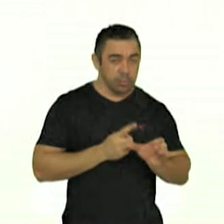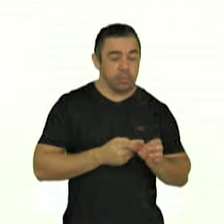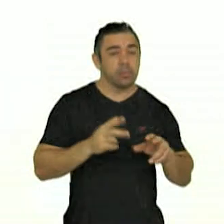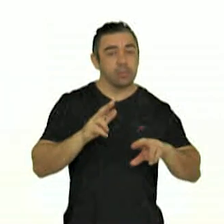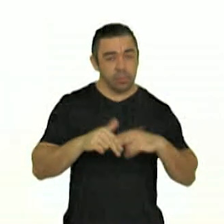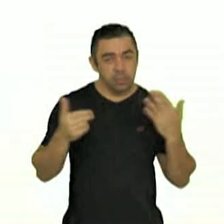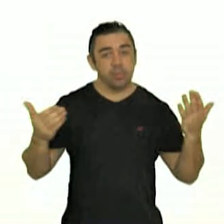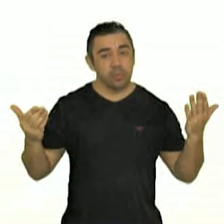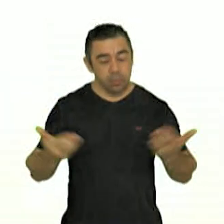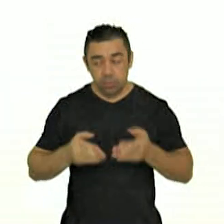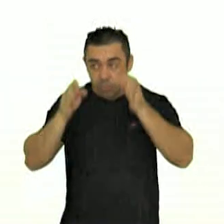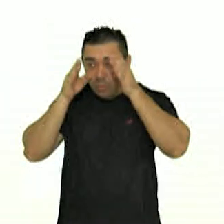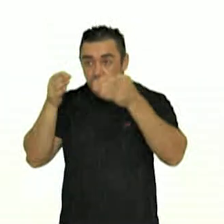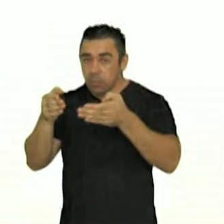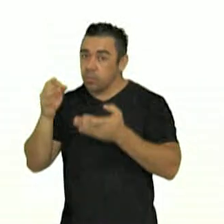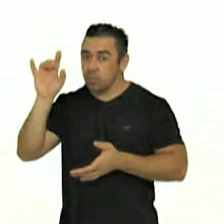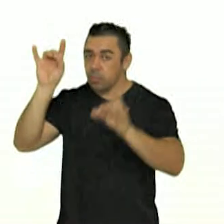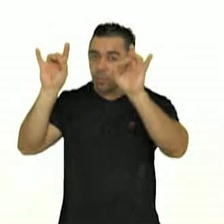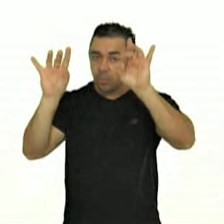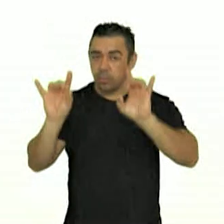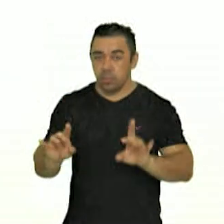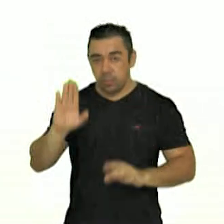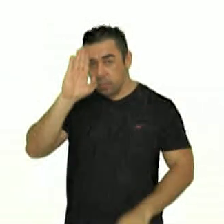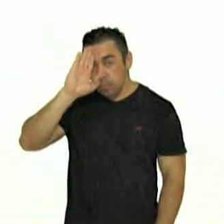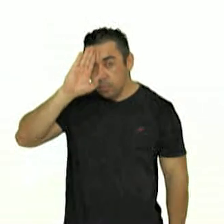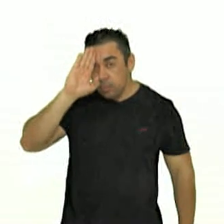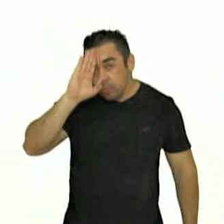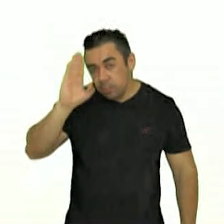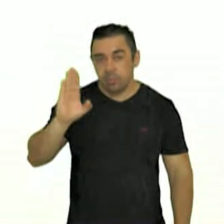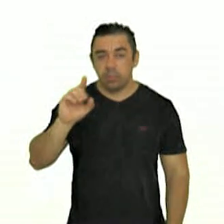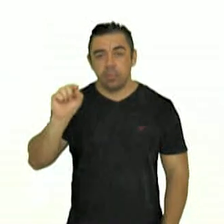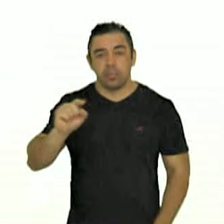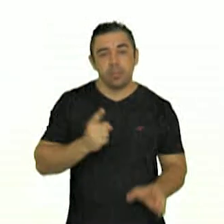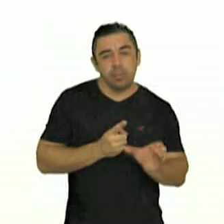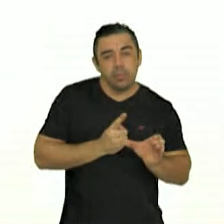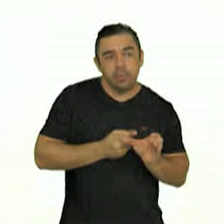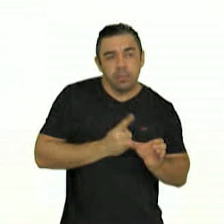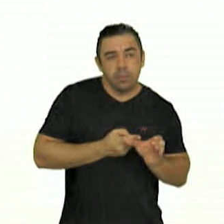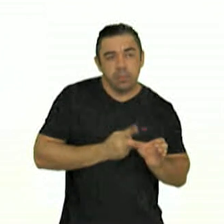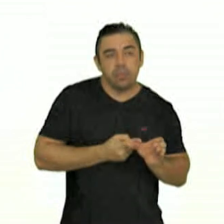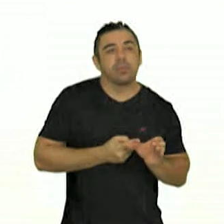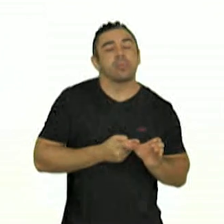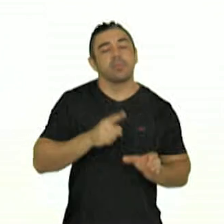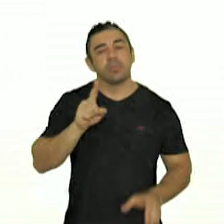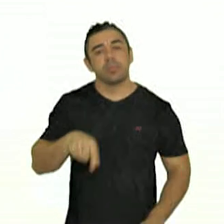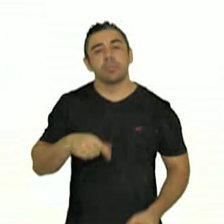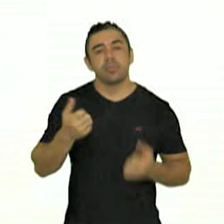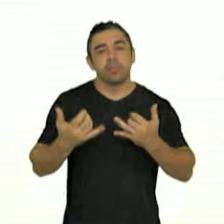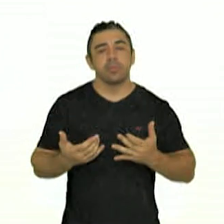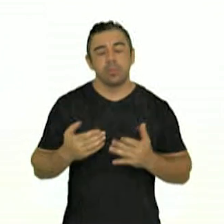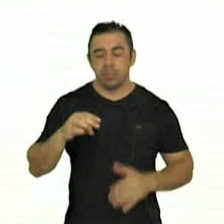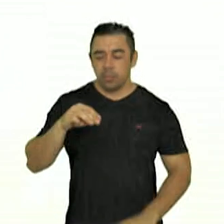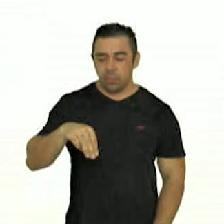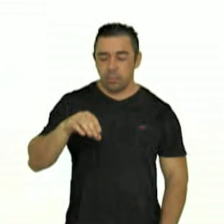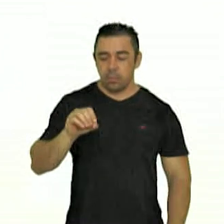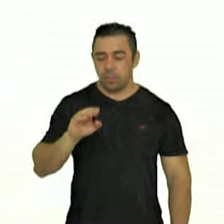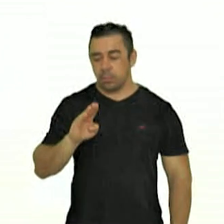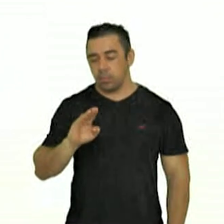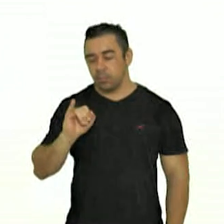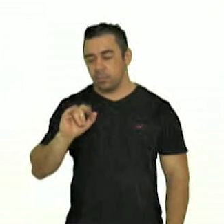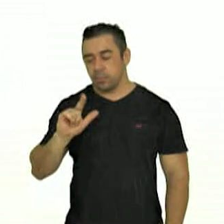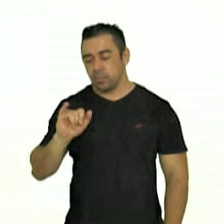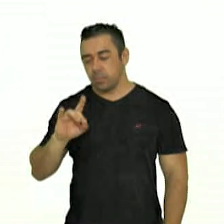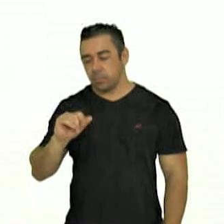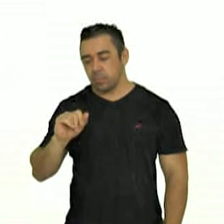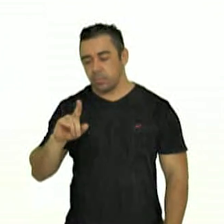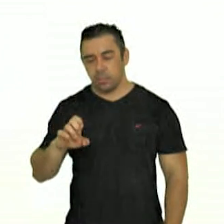hoje tem uma atenção muito especial, principalmente a maioria das cidades, né? Quando se fala de mobilidade urbana, né, da